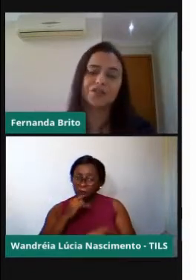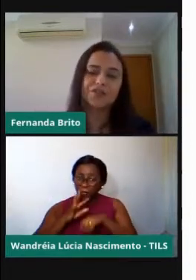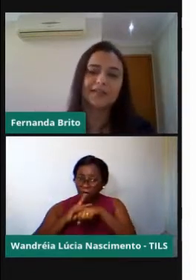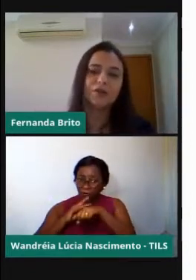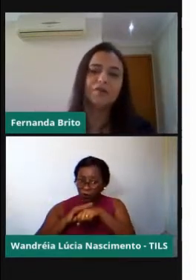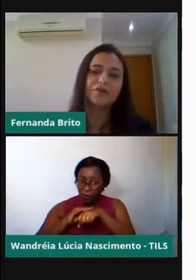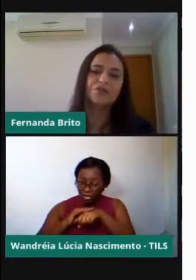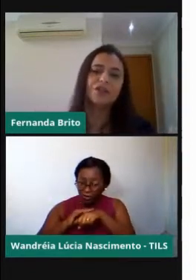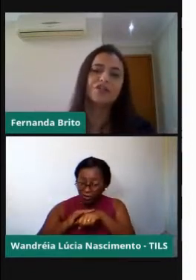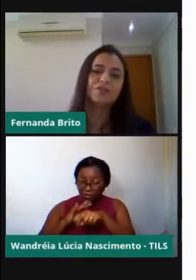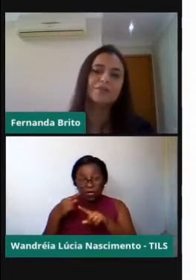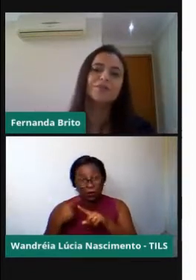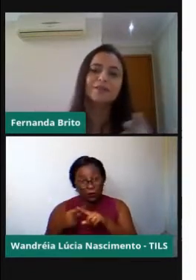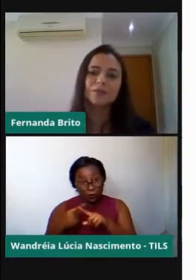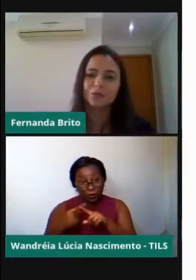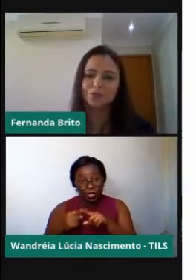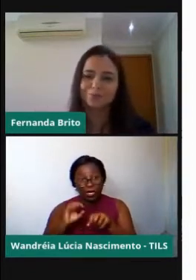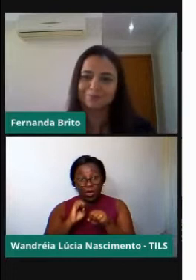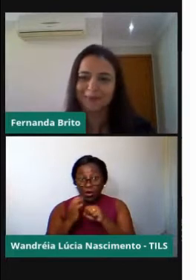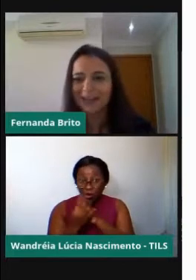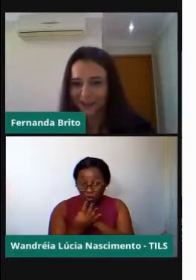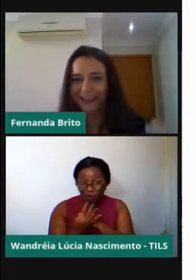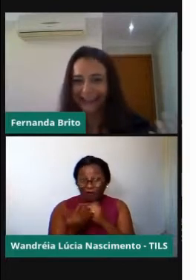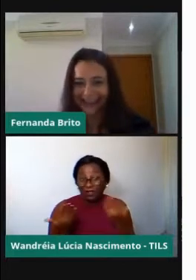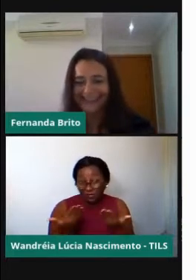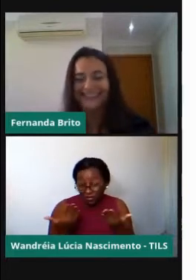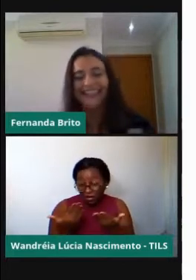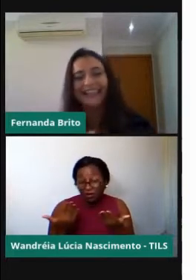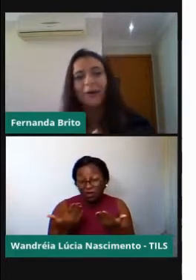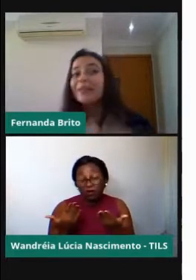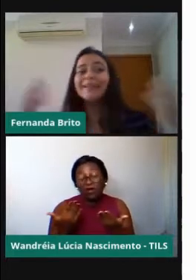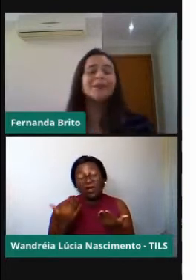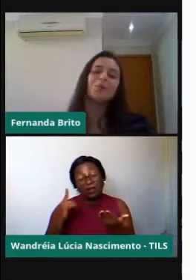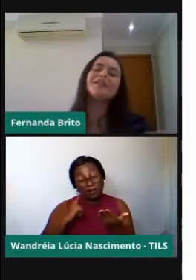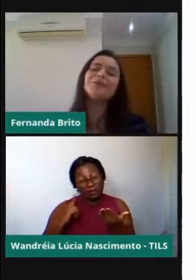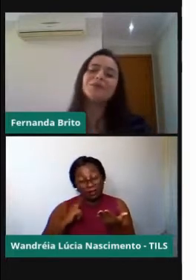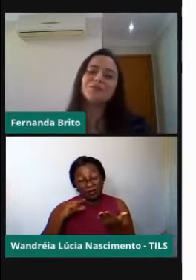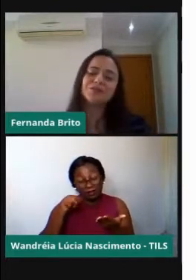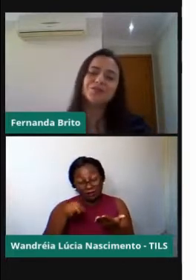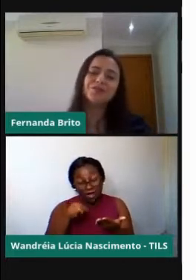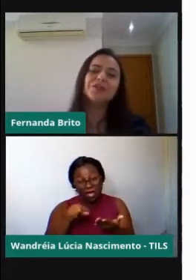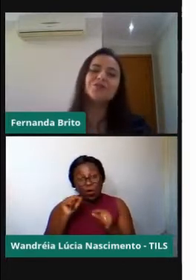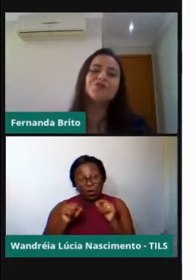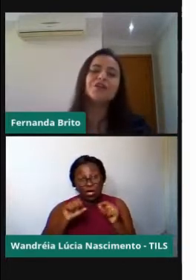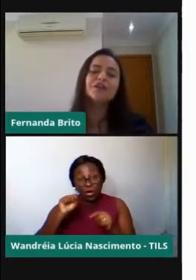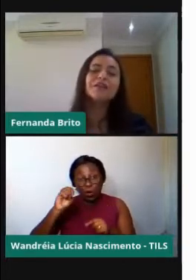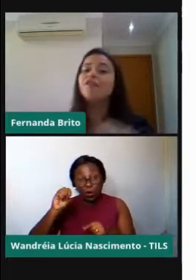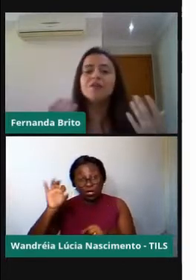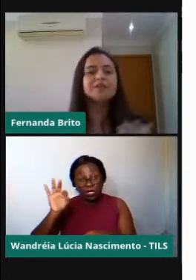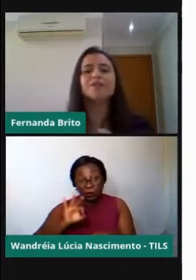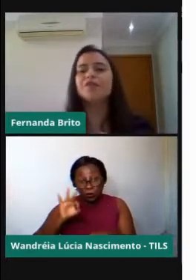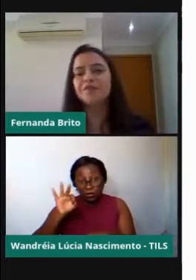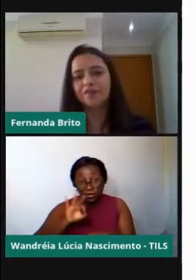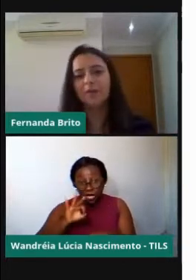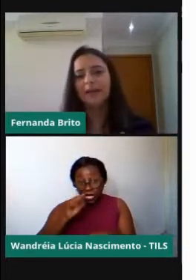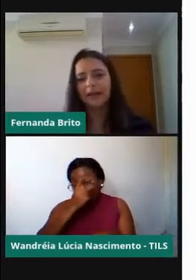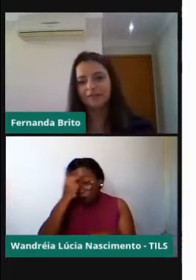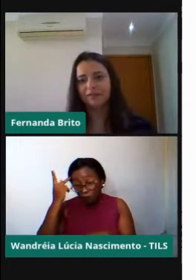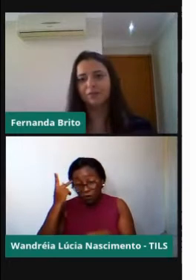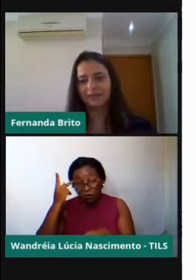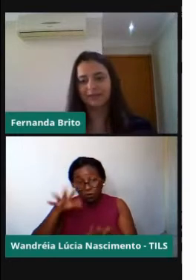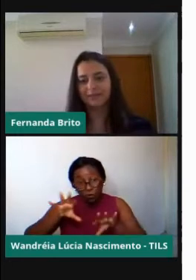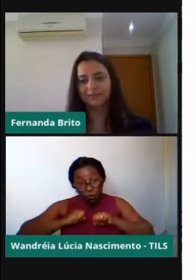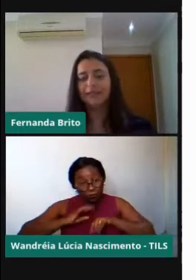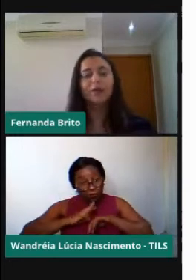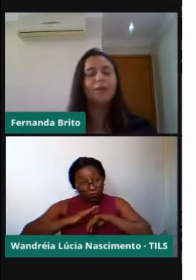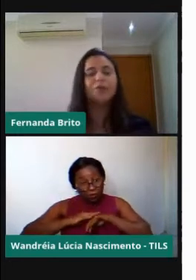isso a Covid-19 nos deixa numa situação muito mais delicada, 80% dos indivíduos não vão desenvolver a forma grave